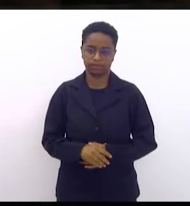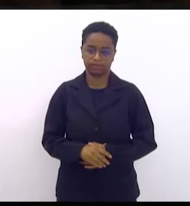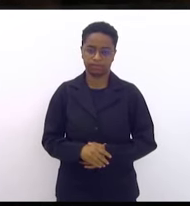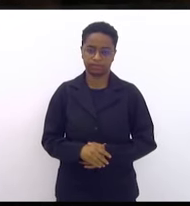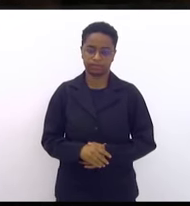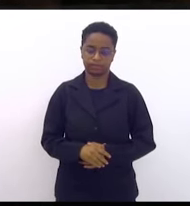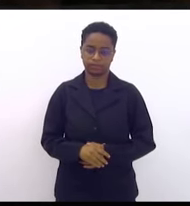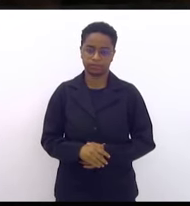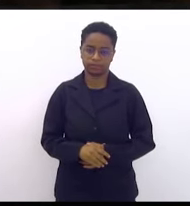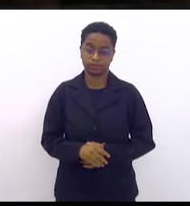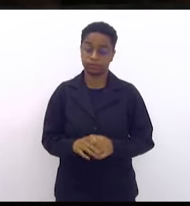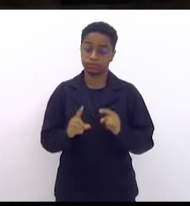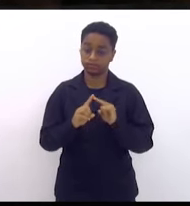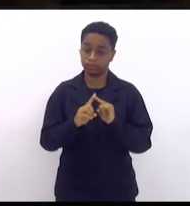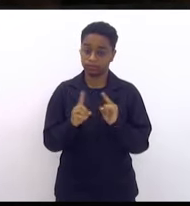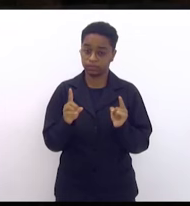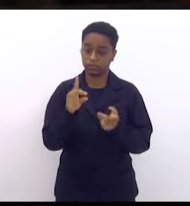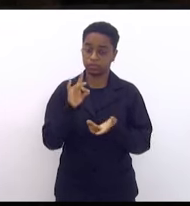Mas